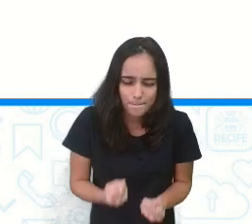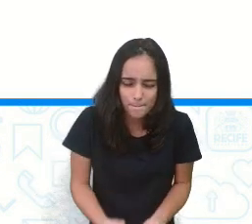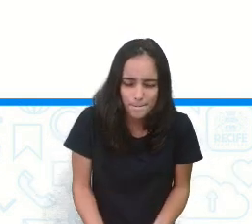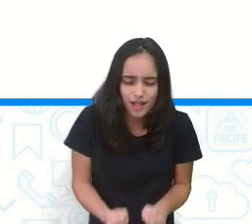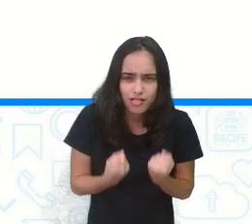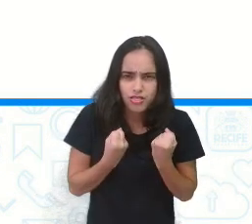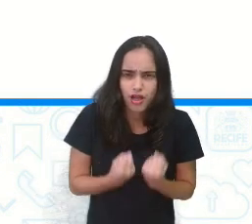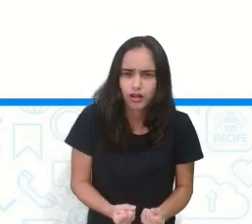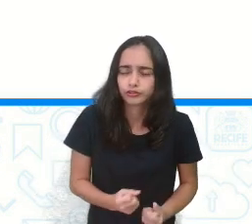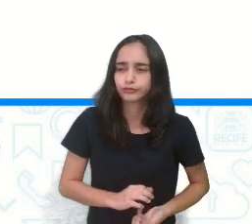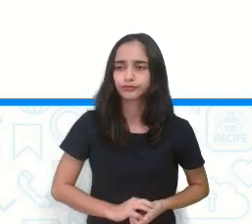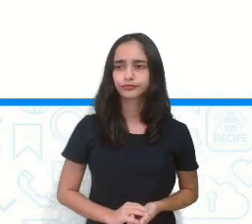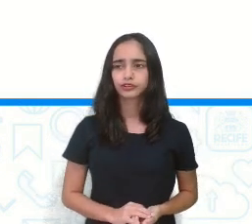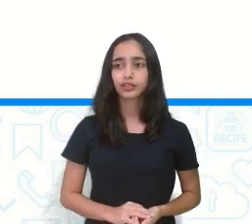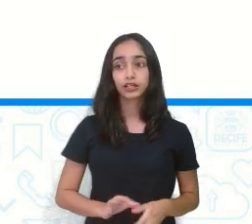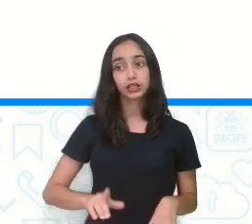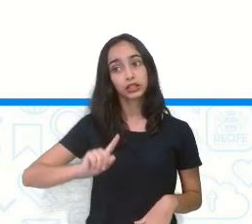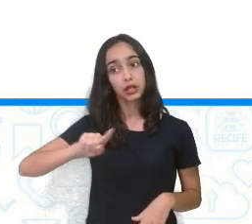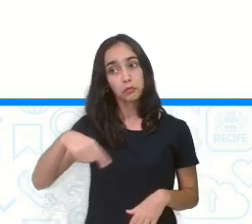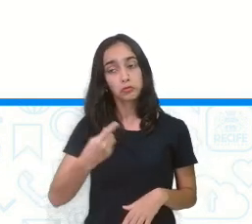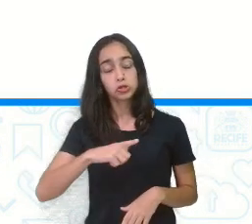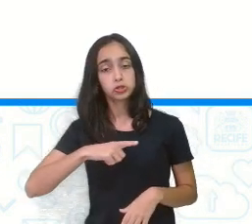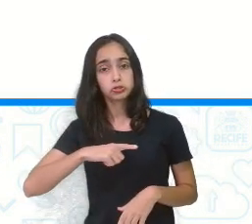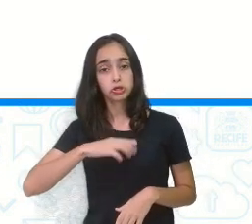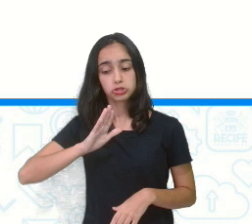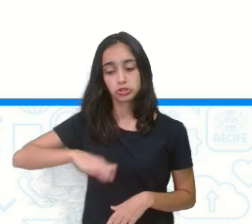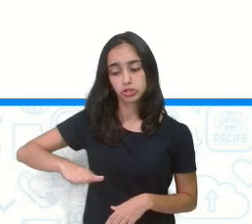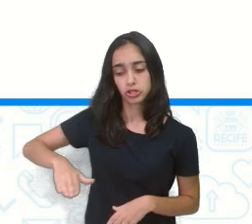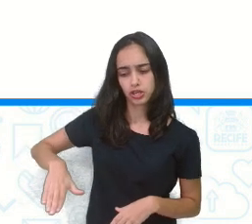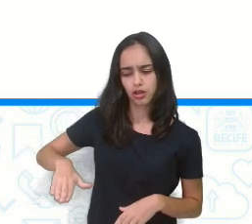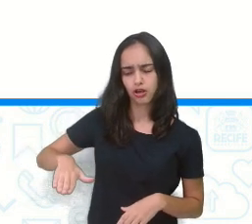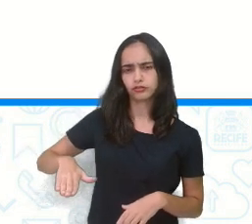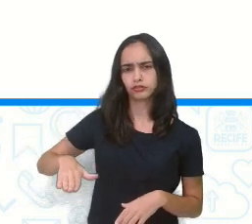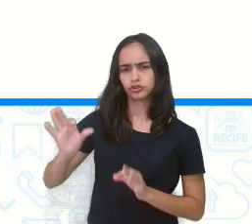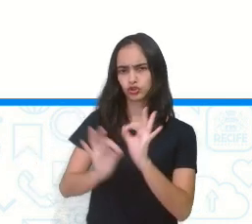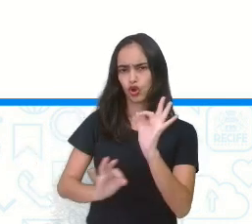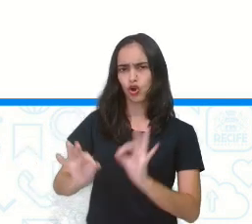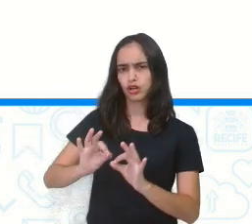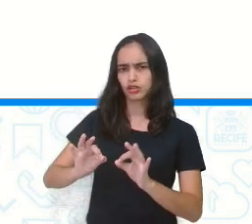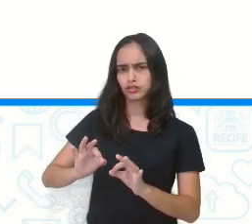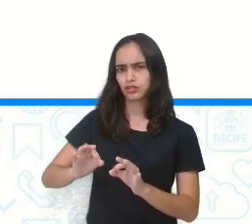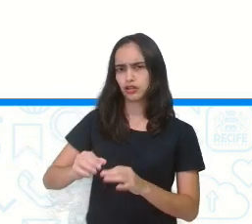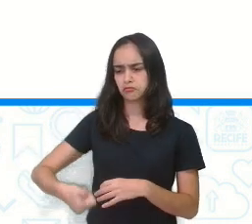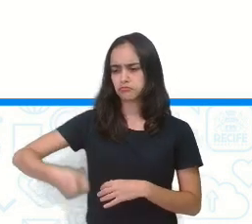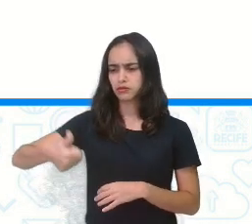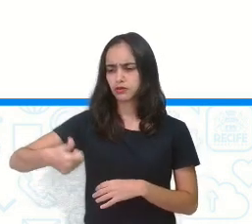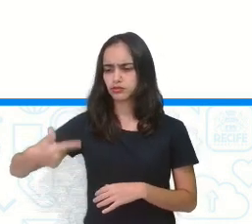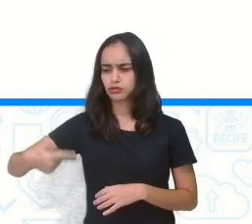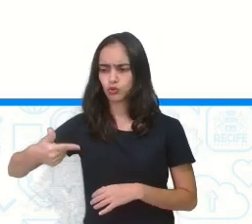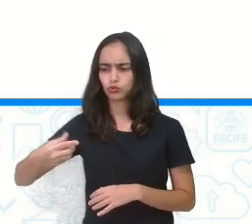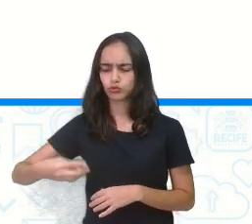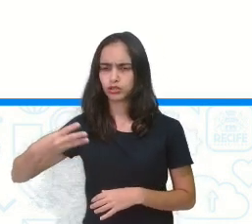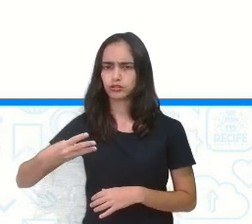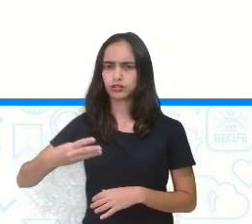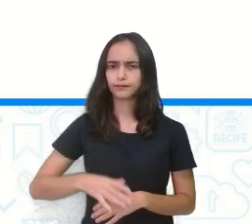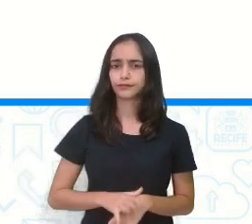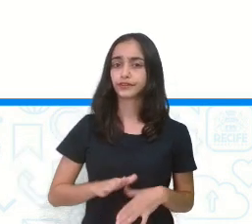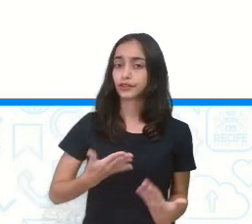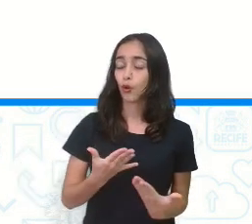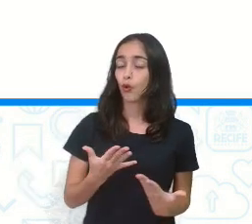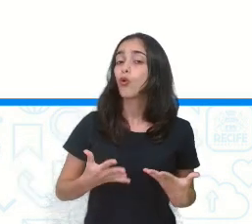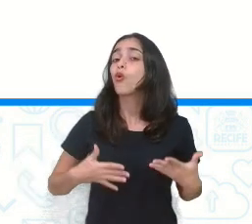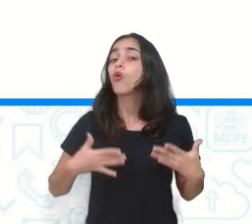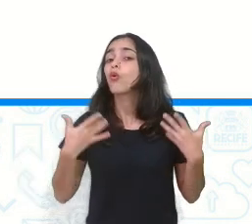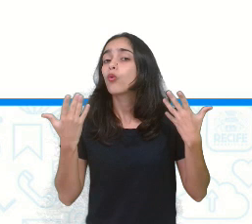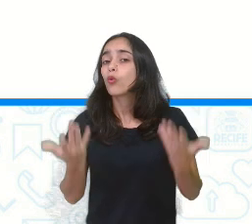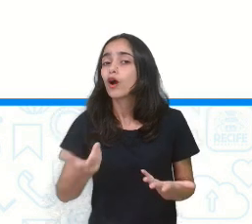as crianças em um pódio. Quais dessas situações a gente tem aí o número enquanto